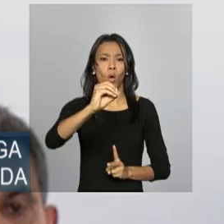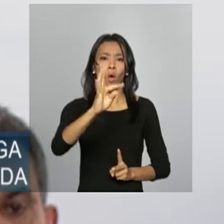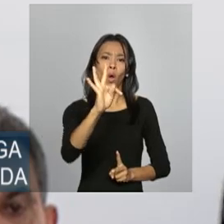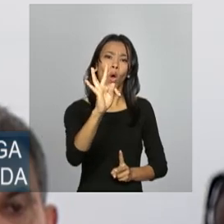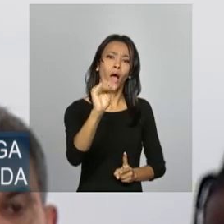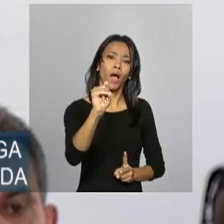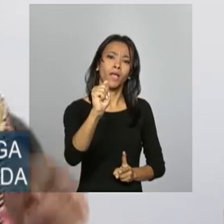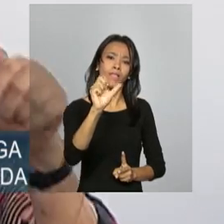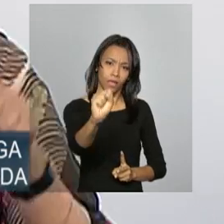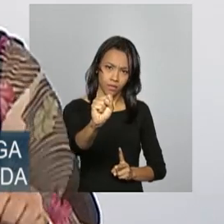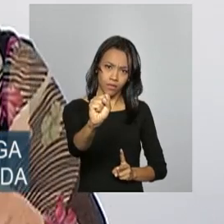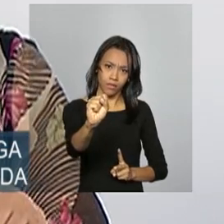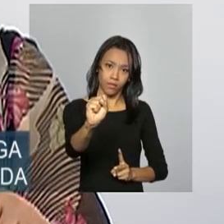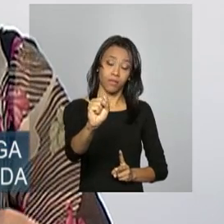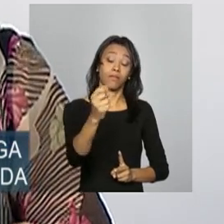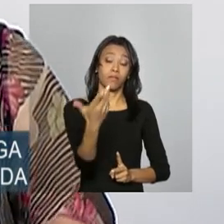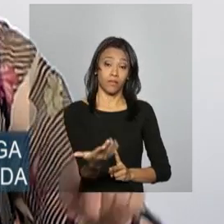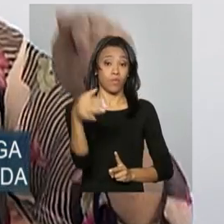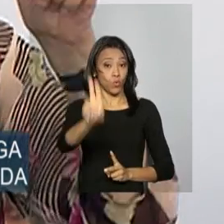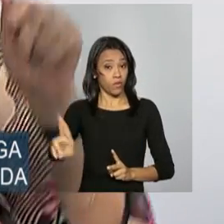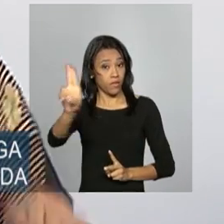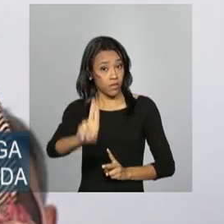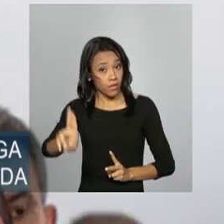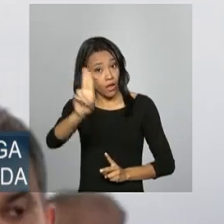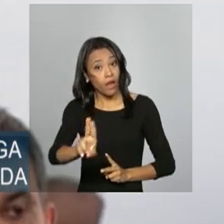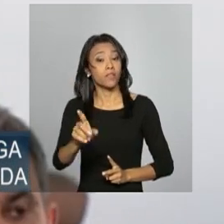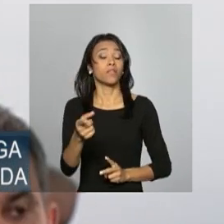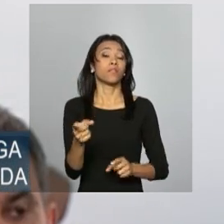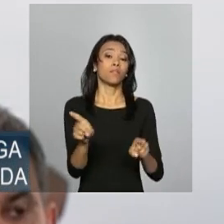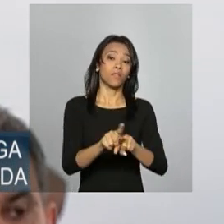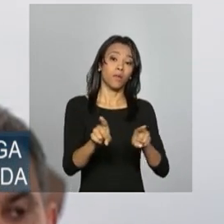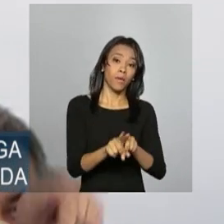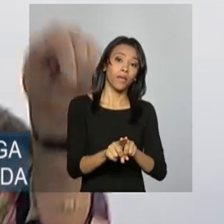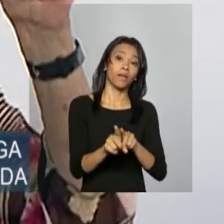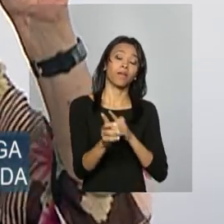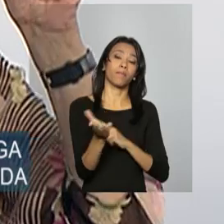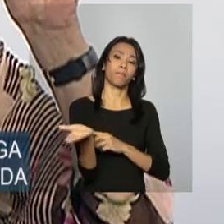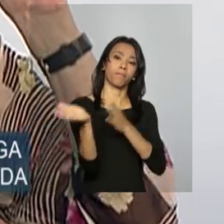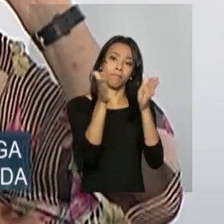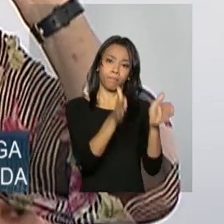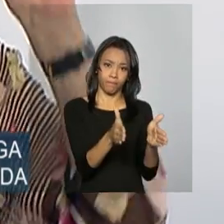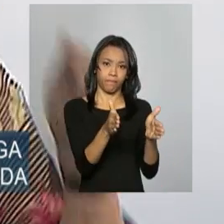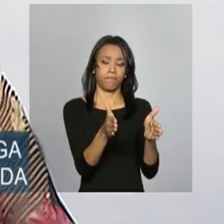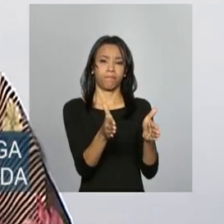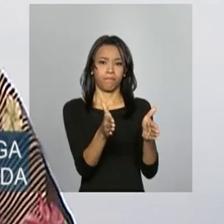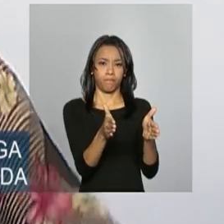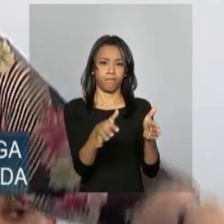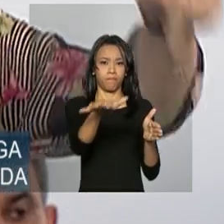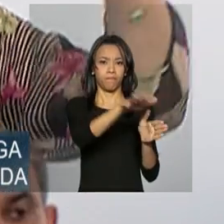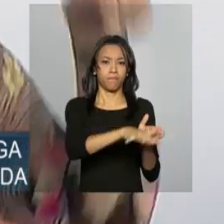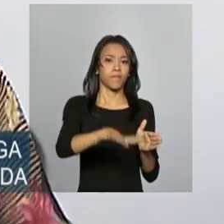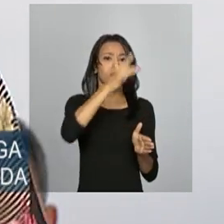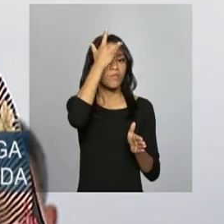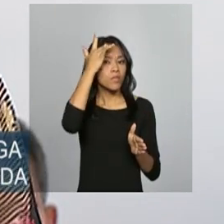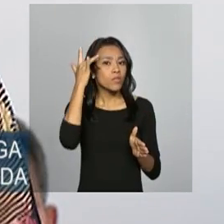lei de cotas, tanto para a universidade quanto para as